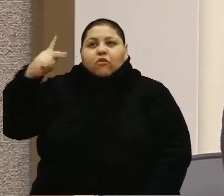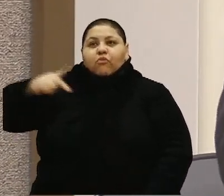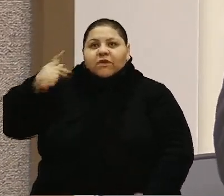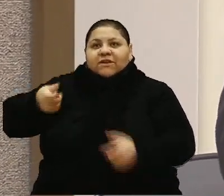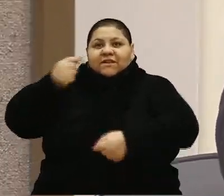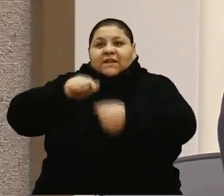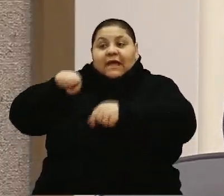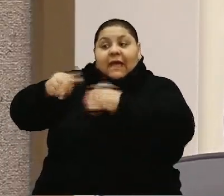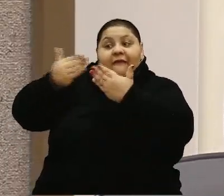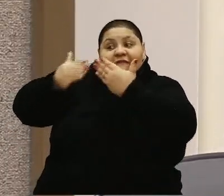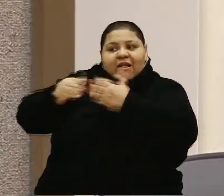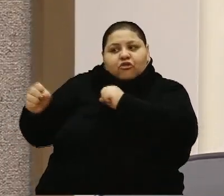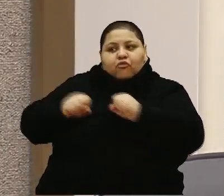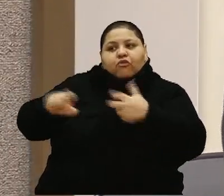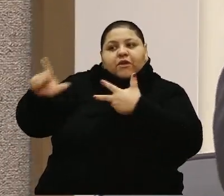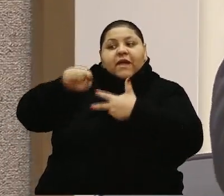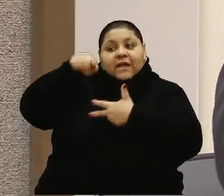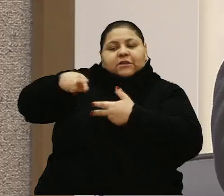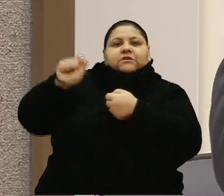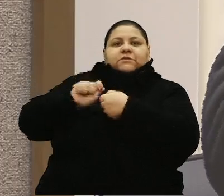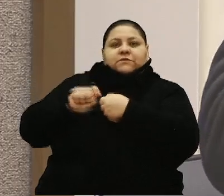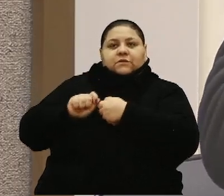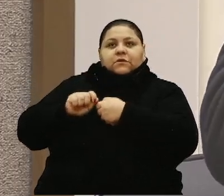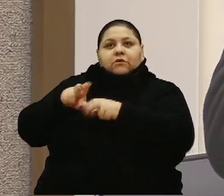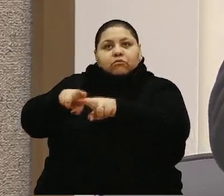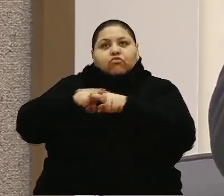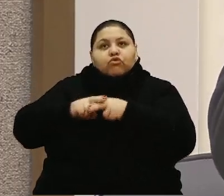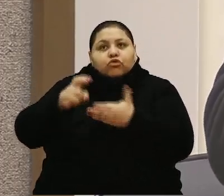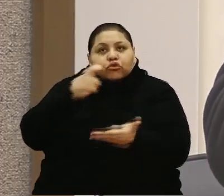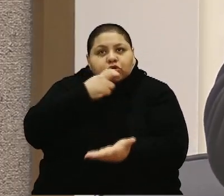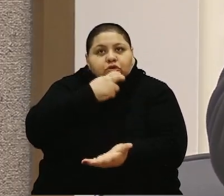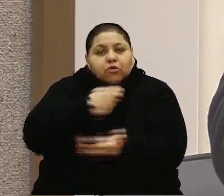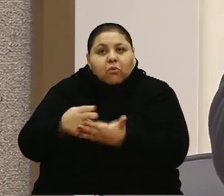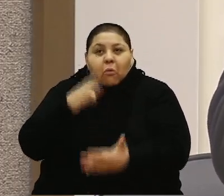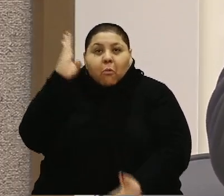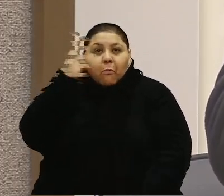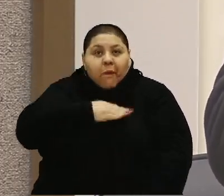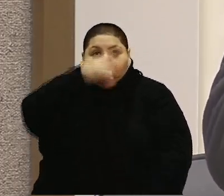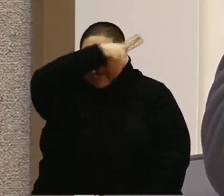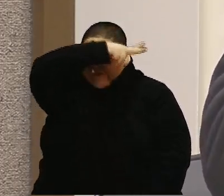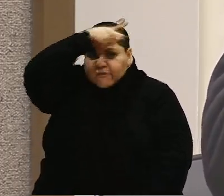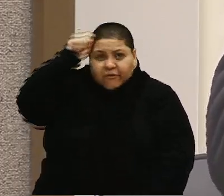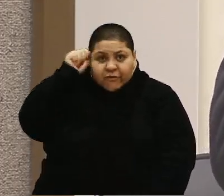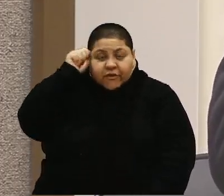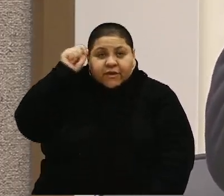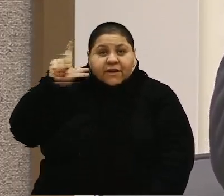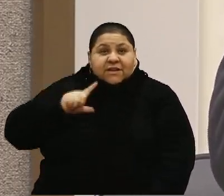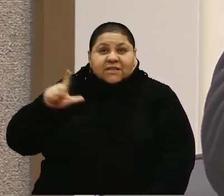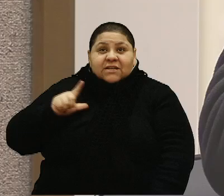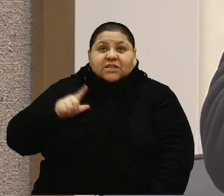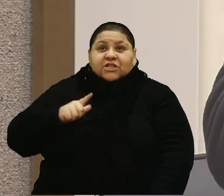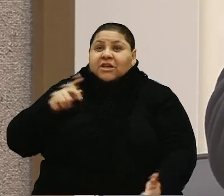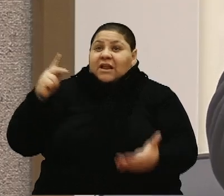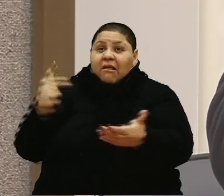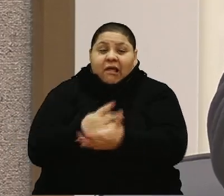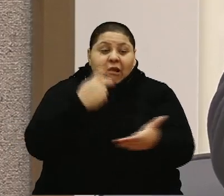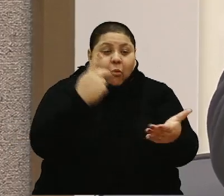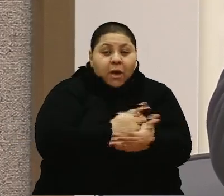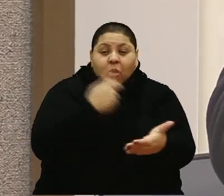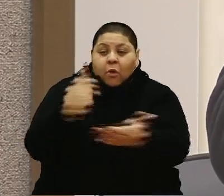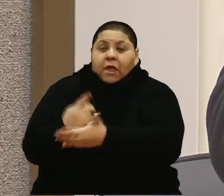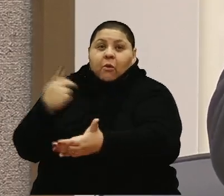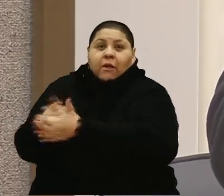Legislativo. E foi isso que fizemos. E por isso caçamos um mau prefeito, que cometia infração em cima de infração.